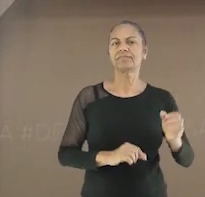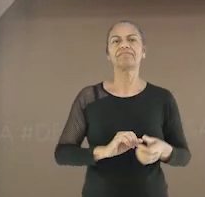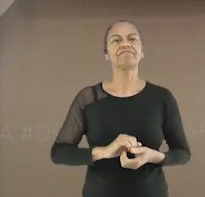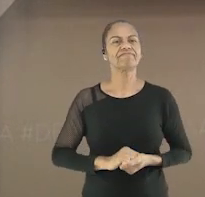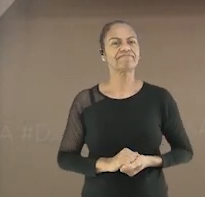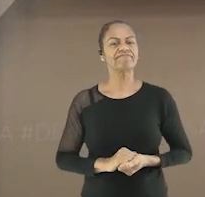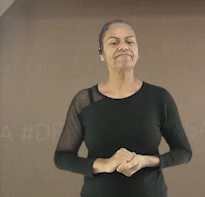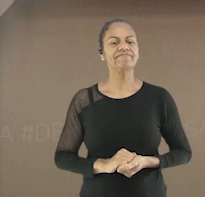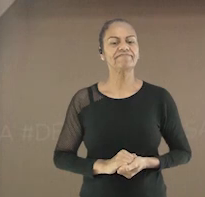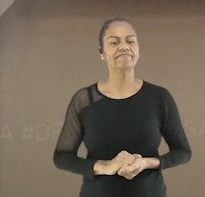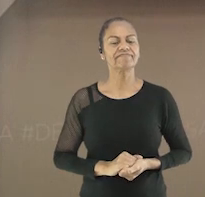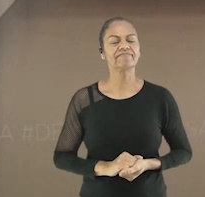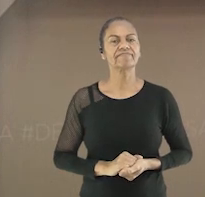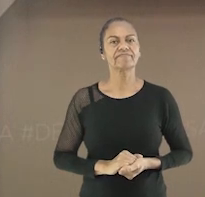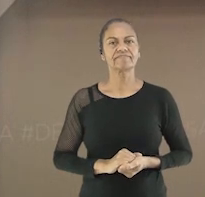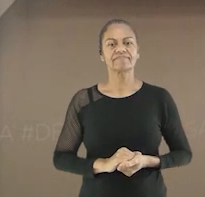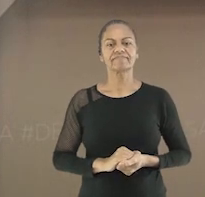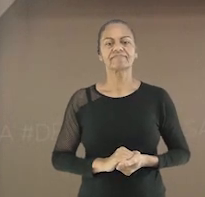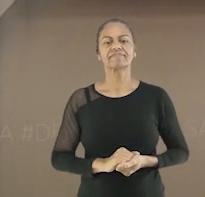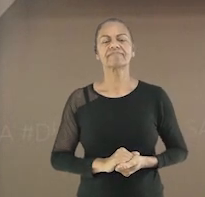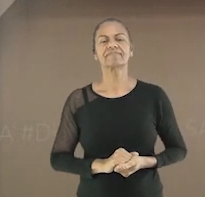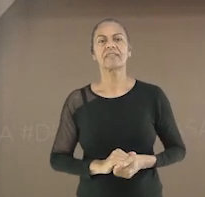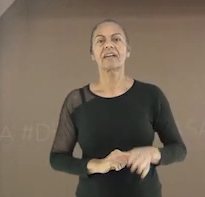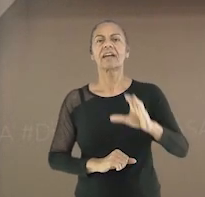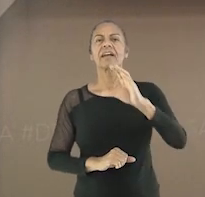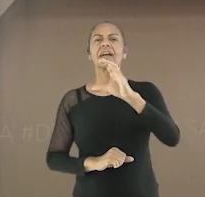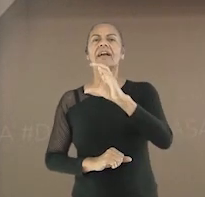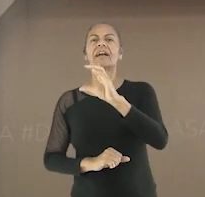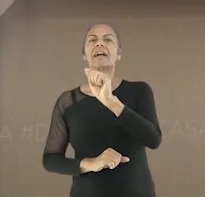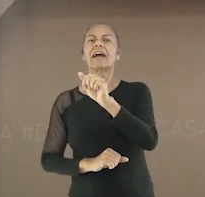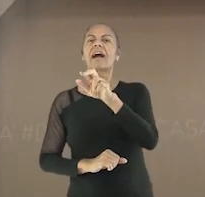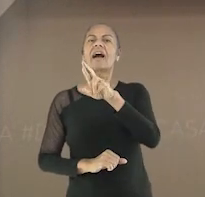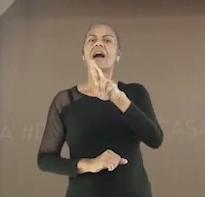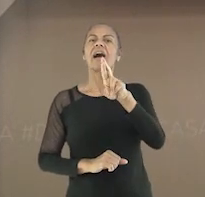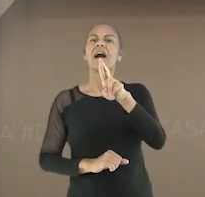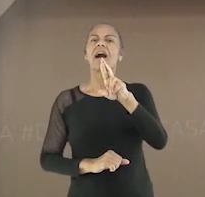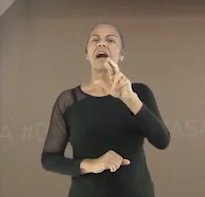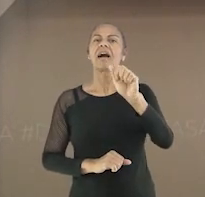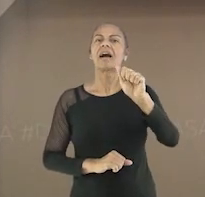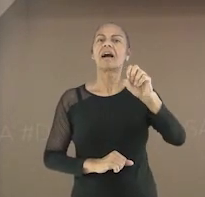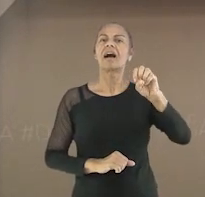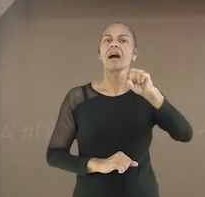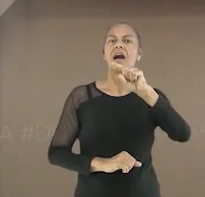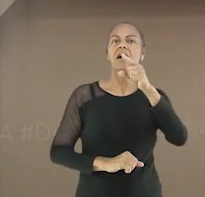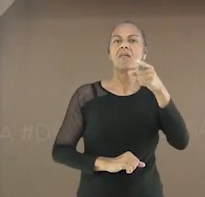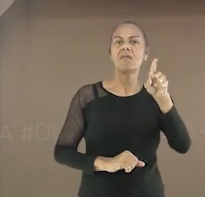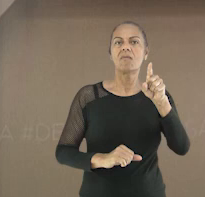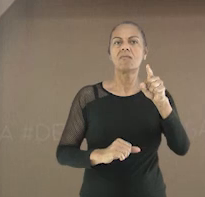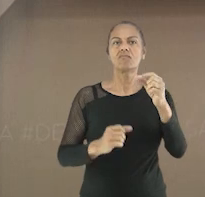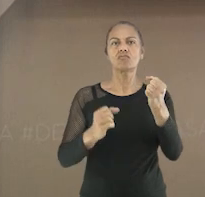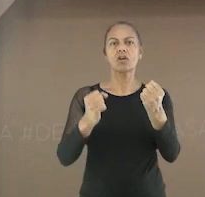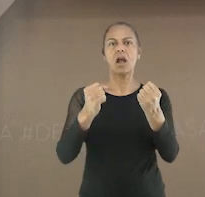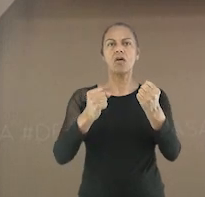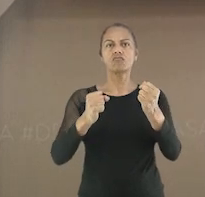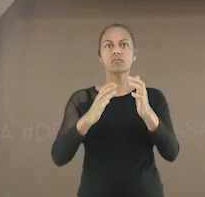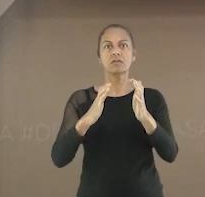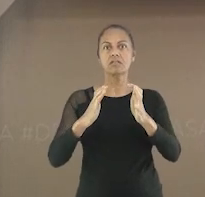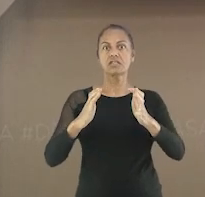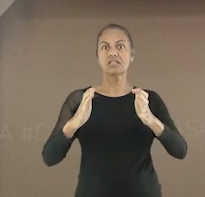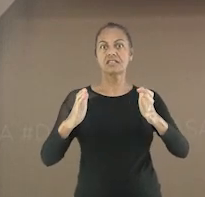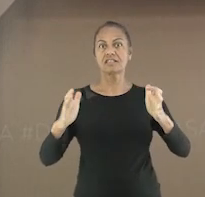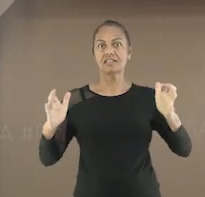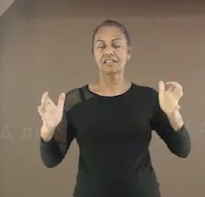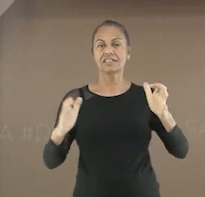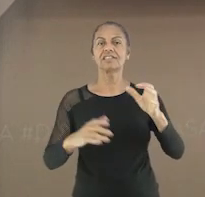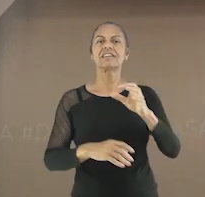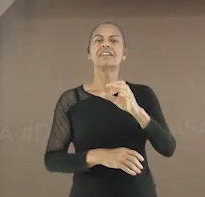no aumentativo e no diminutivo? No aumentativo fica carrão e no diminutivo fica